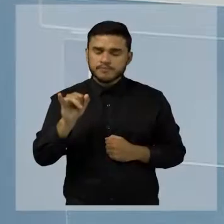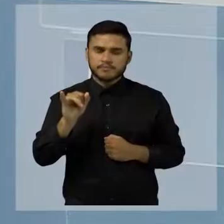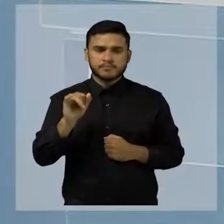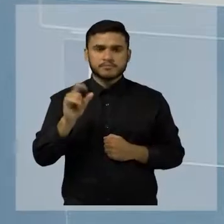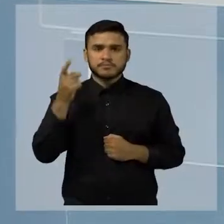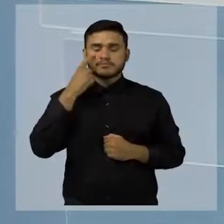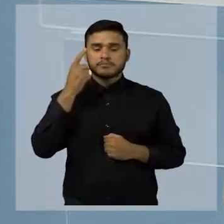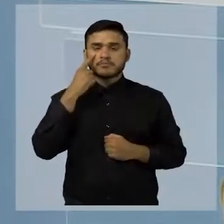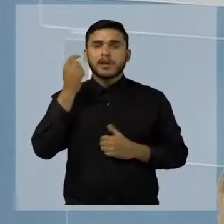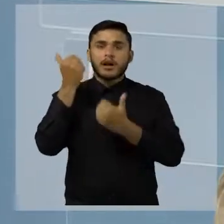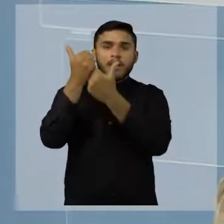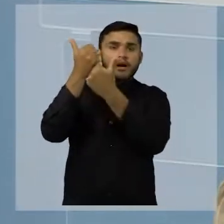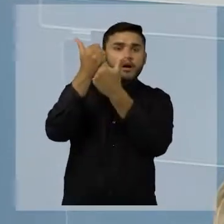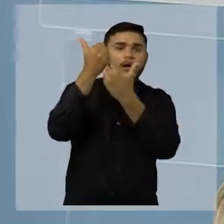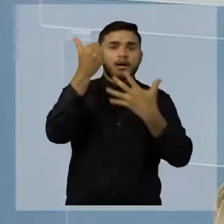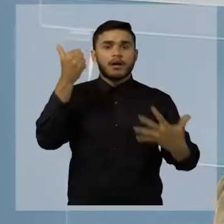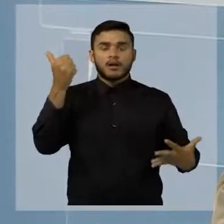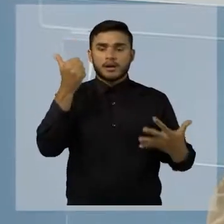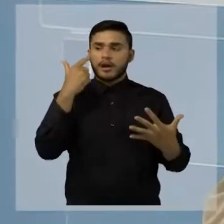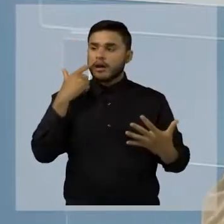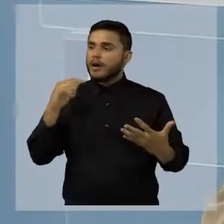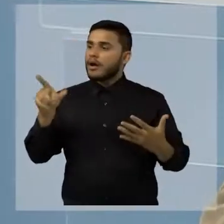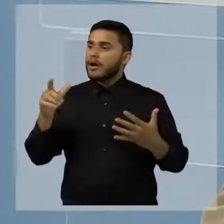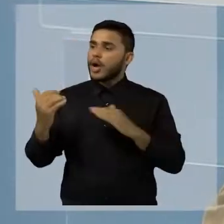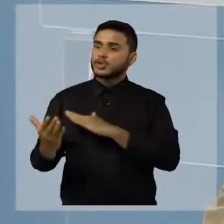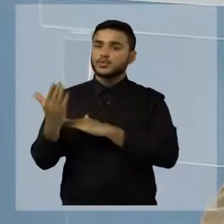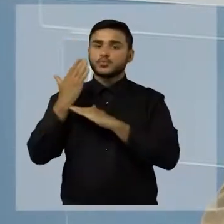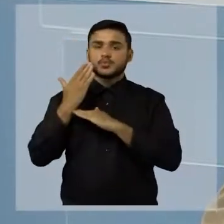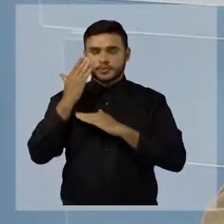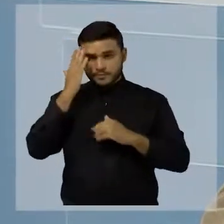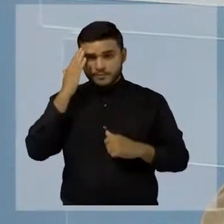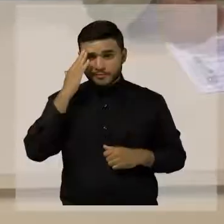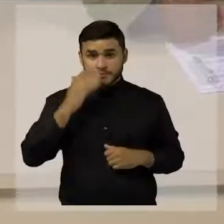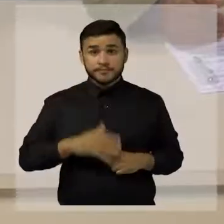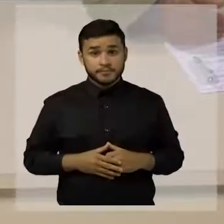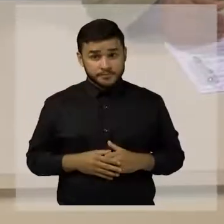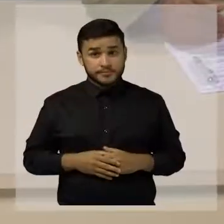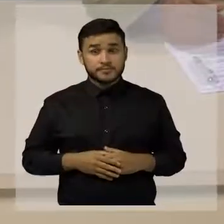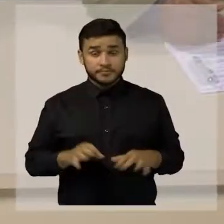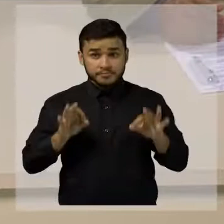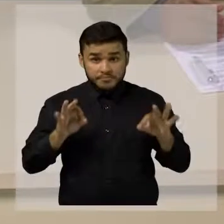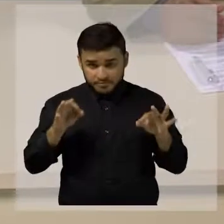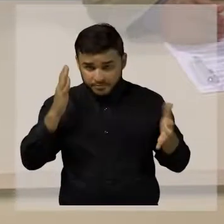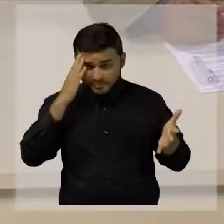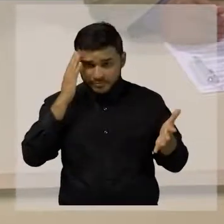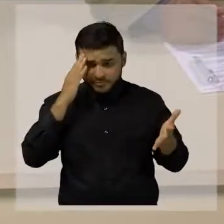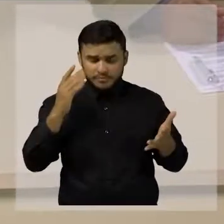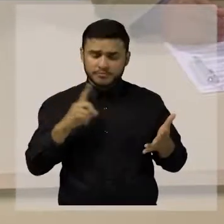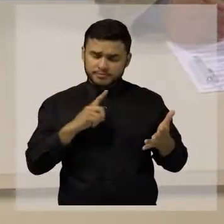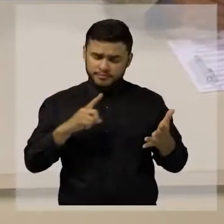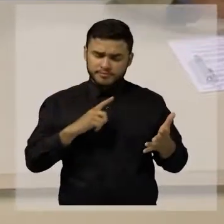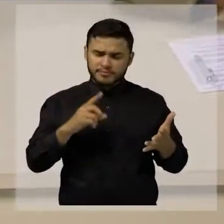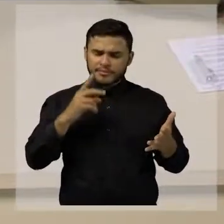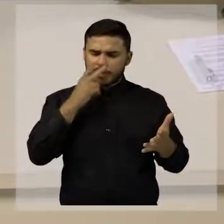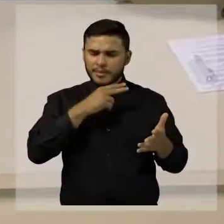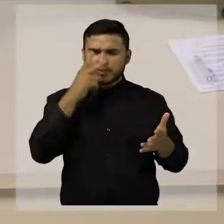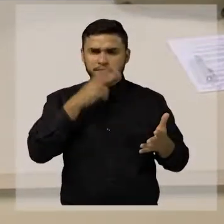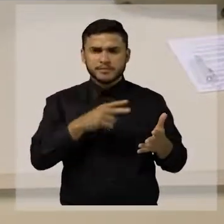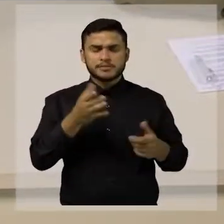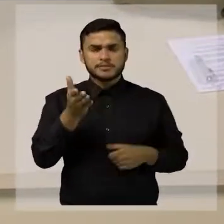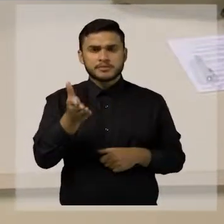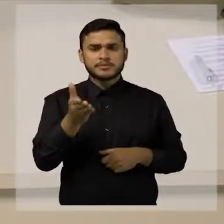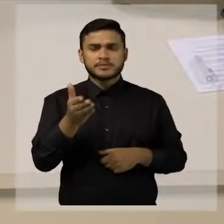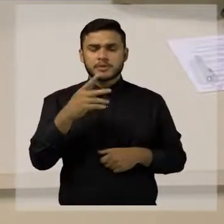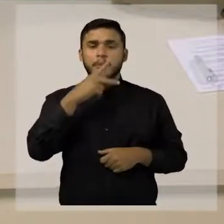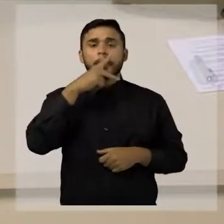ocupar espaços e ajudar a governar. É uma reivindicação, inclusive dos próprios parlamentares, como você muito bem falou,